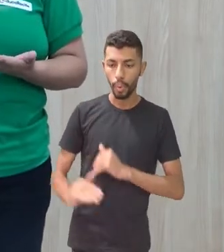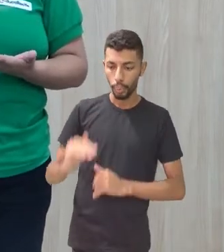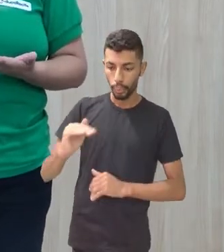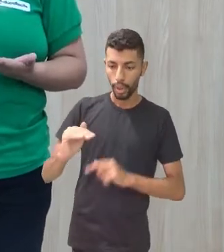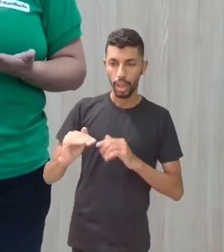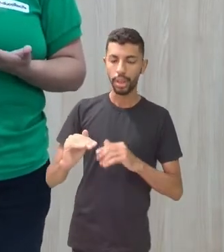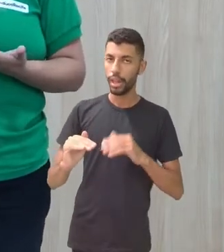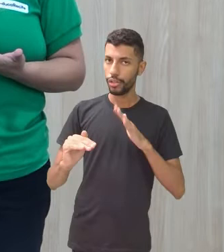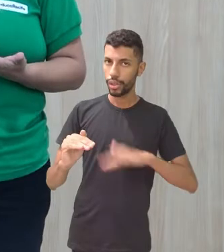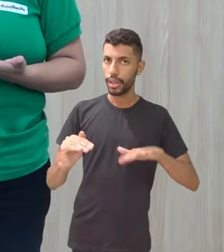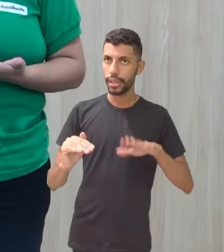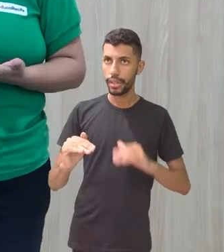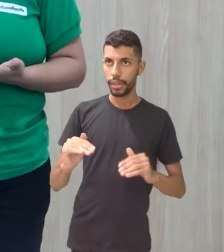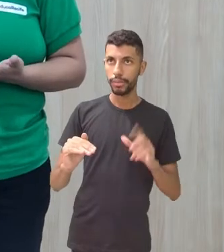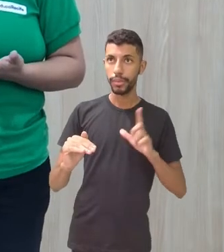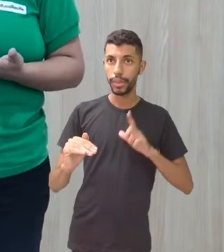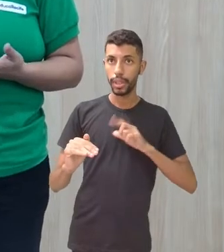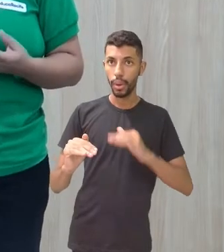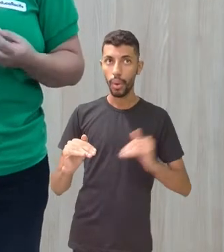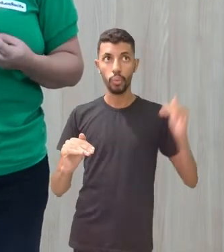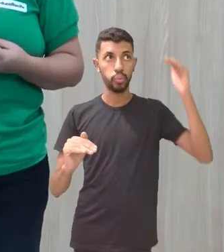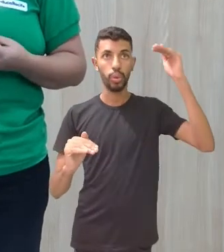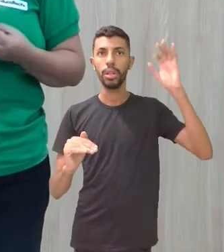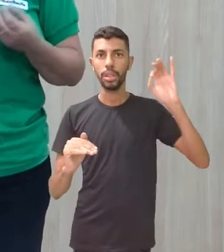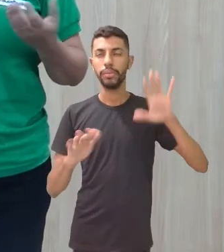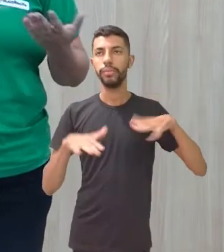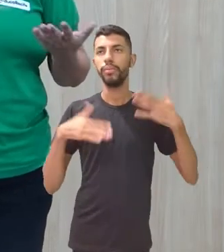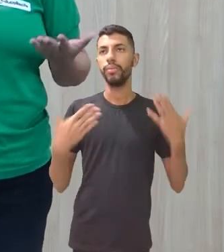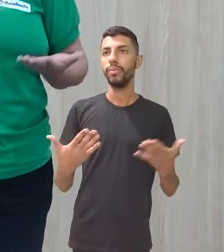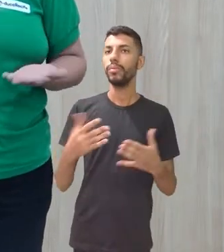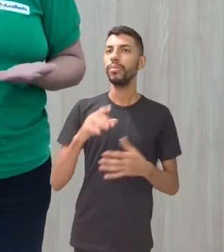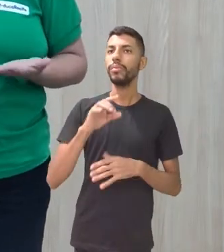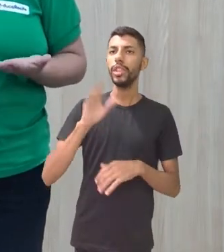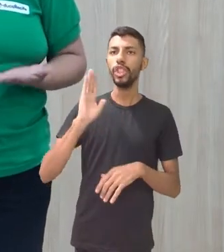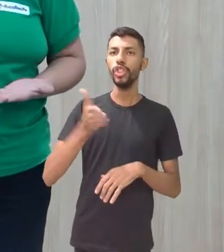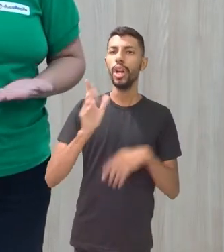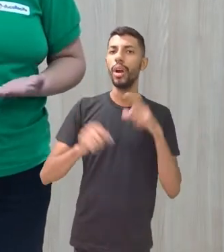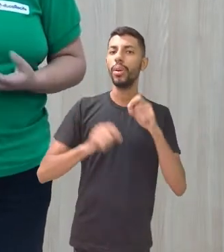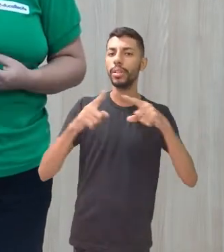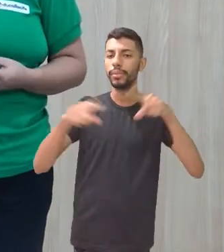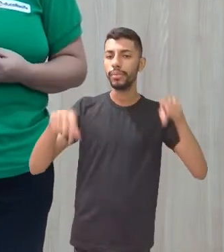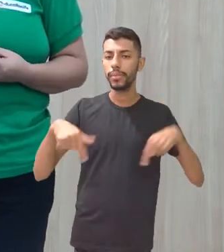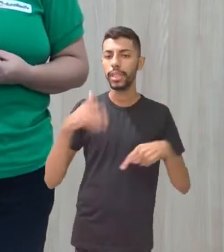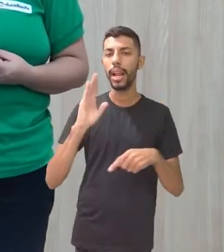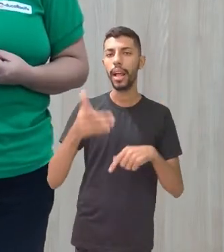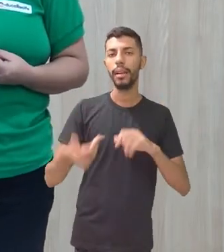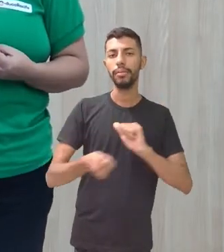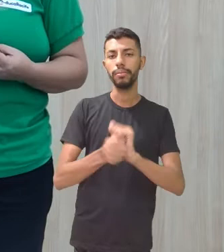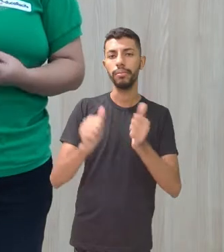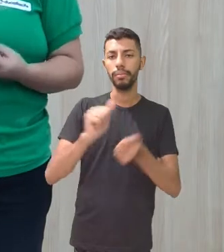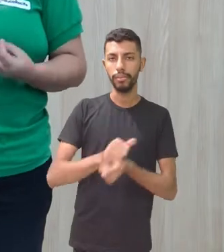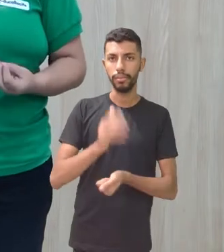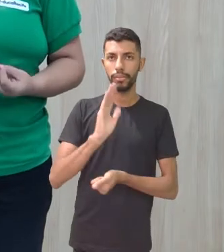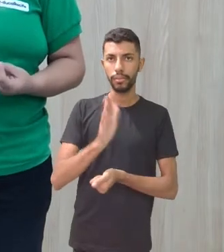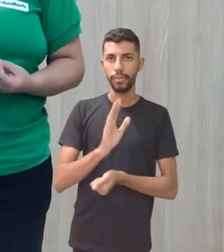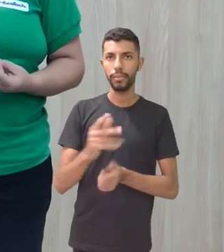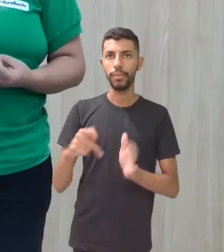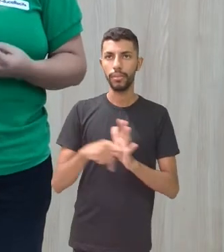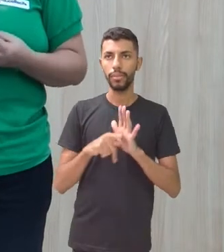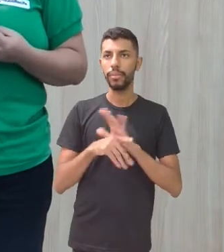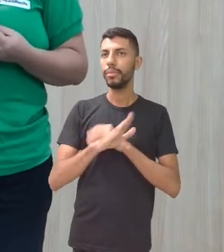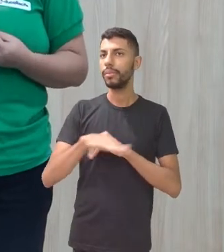bem acima, que elas não tenham esse acesso. Então, por si só, já são feitas adaptações para esse